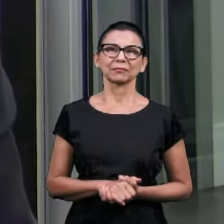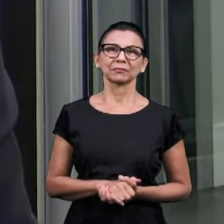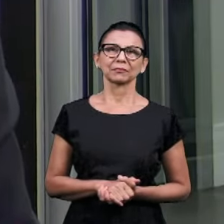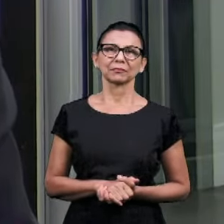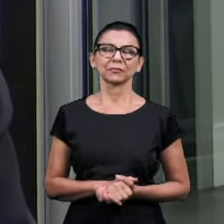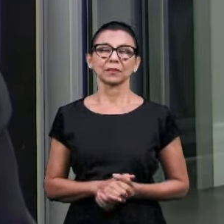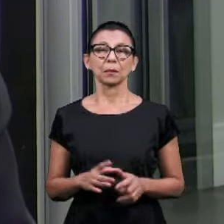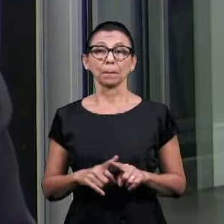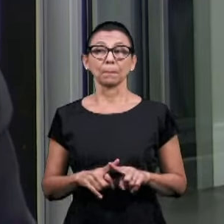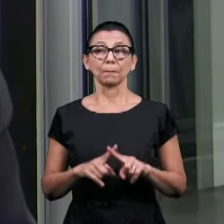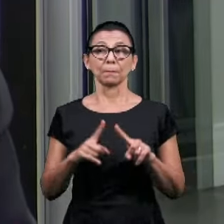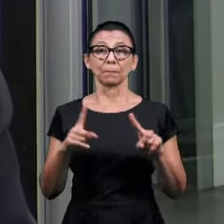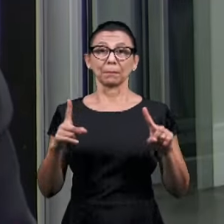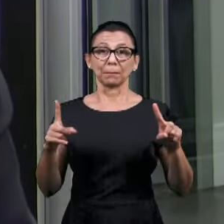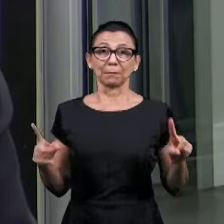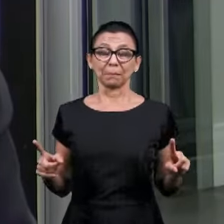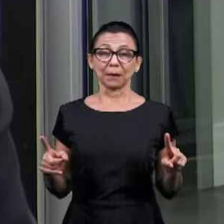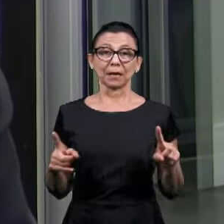mídia